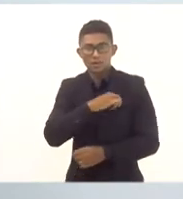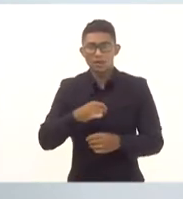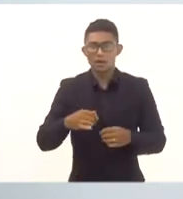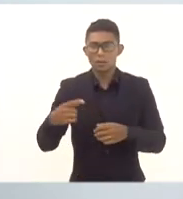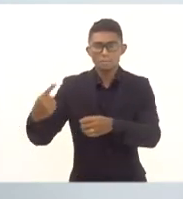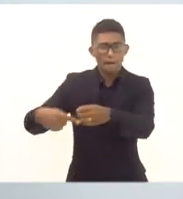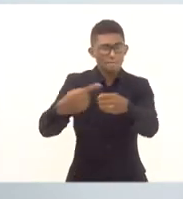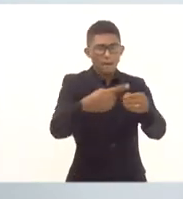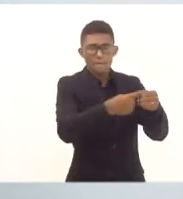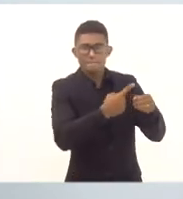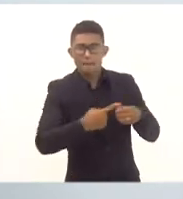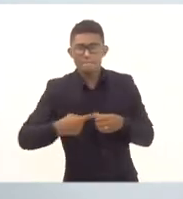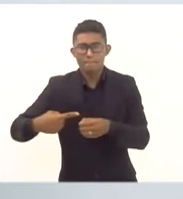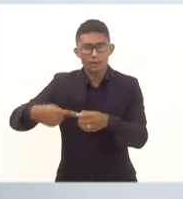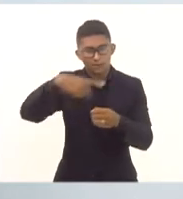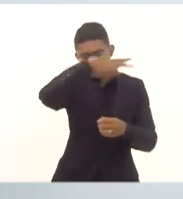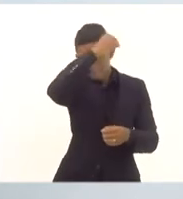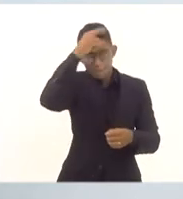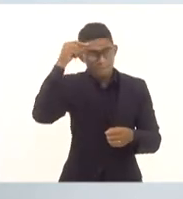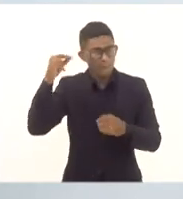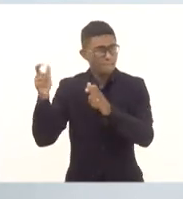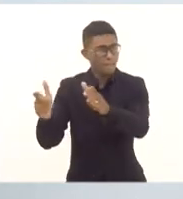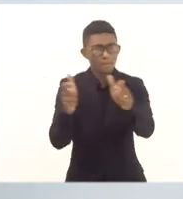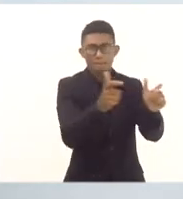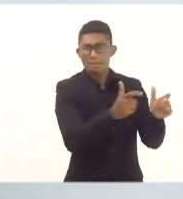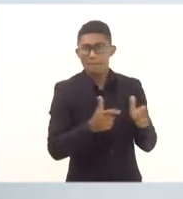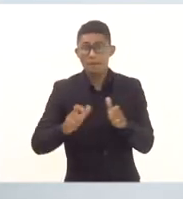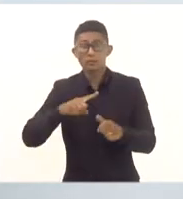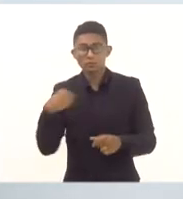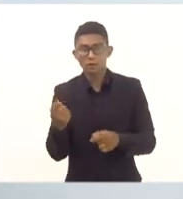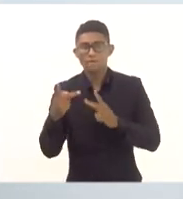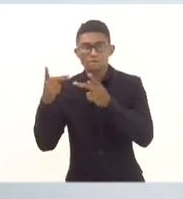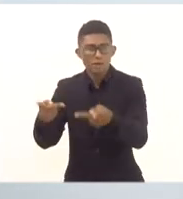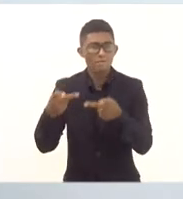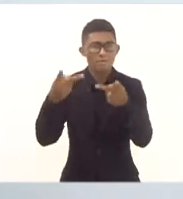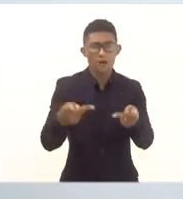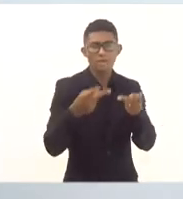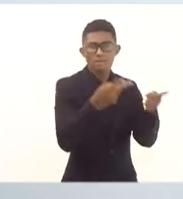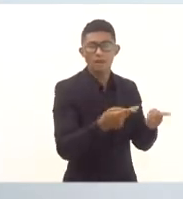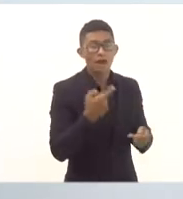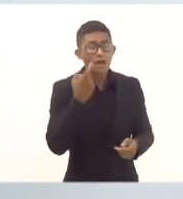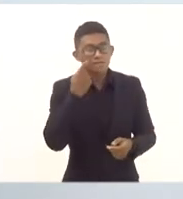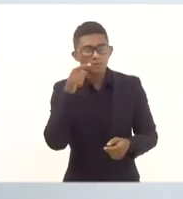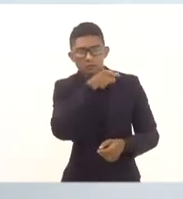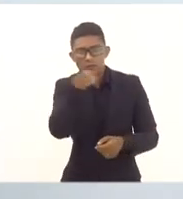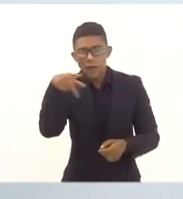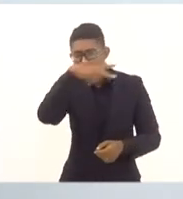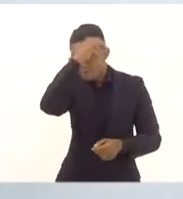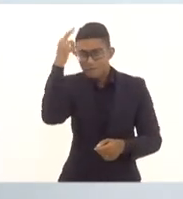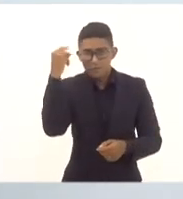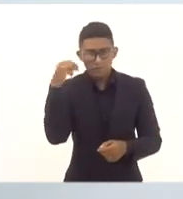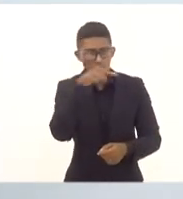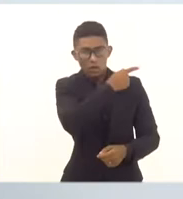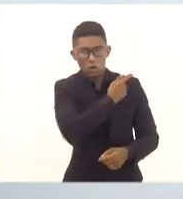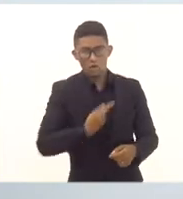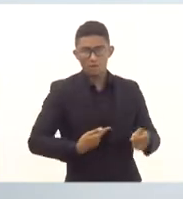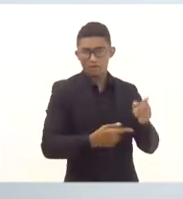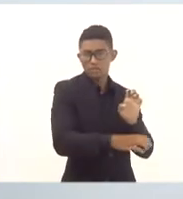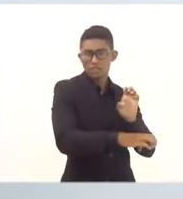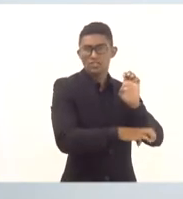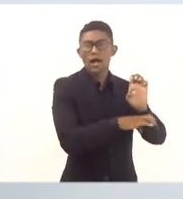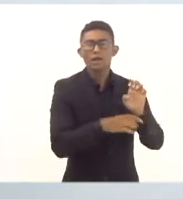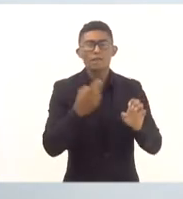prefeituras também para saber qual é a relação da prefeitura com o governo do estado para fazer com que o programa Tenha de